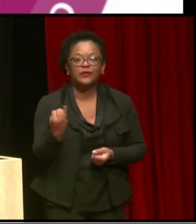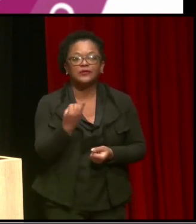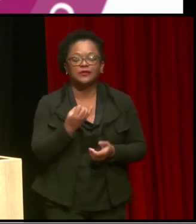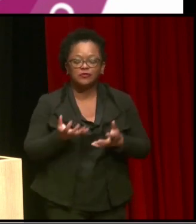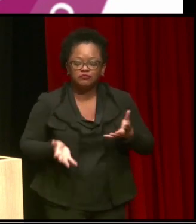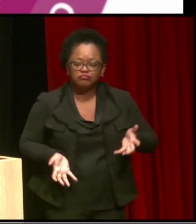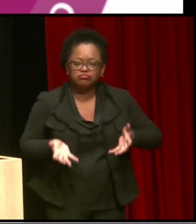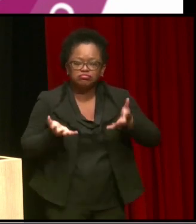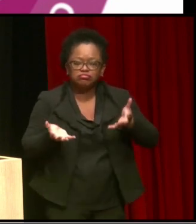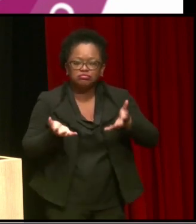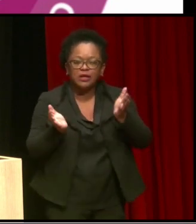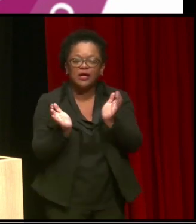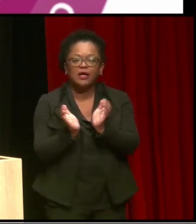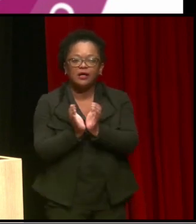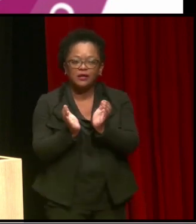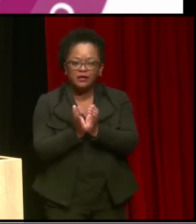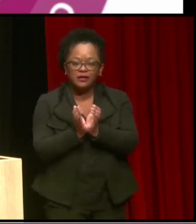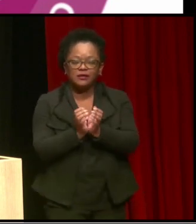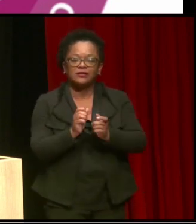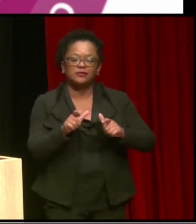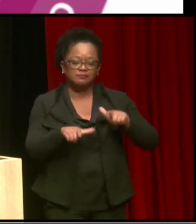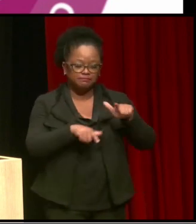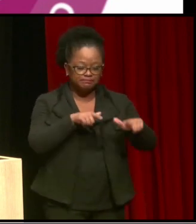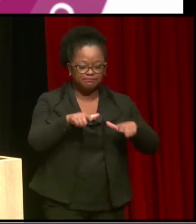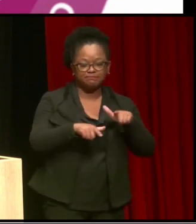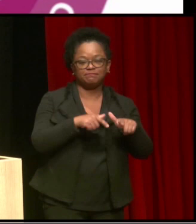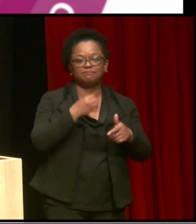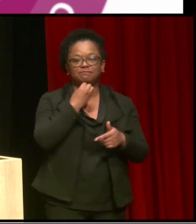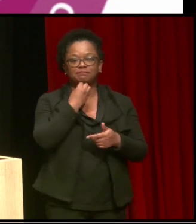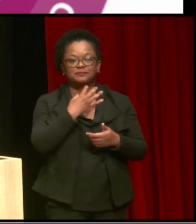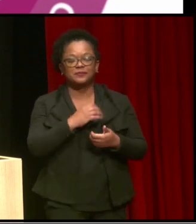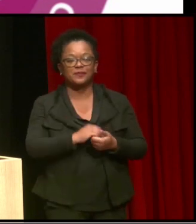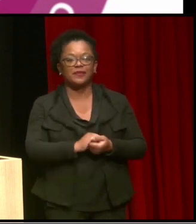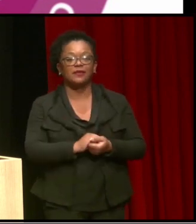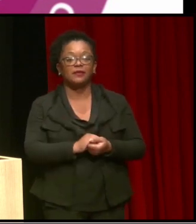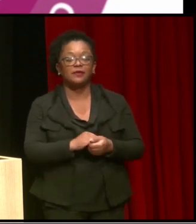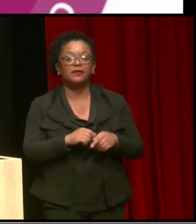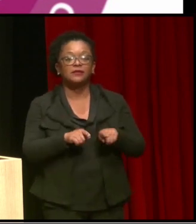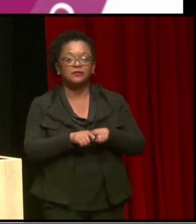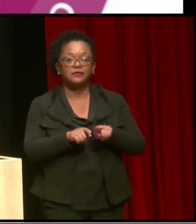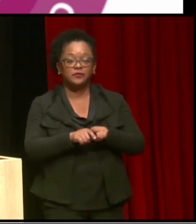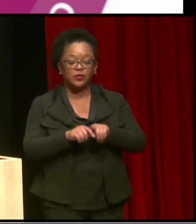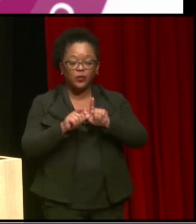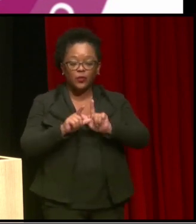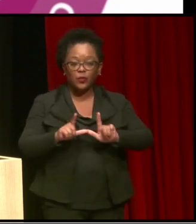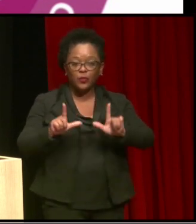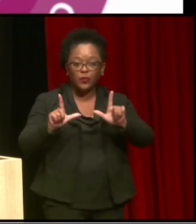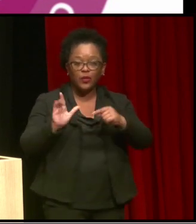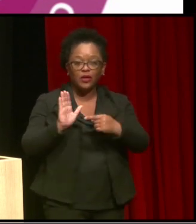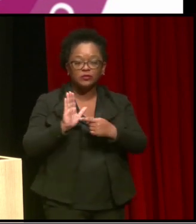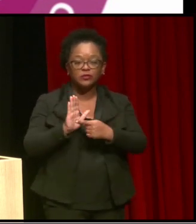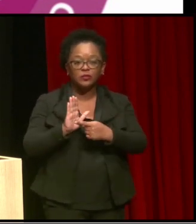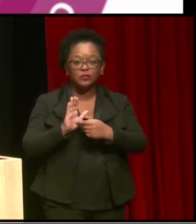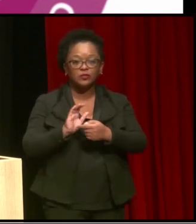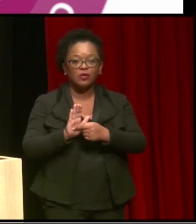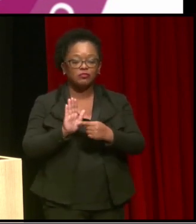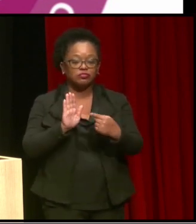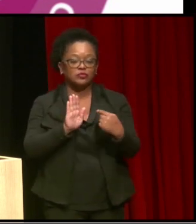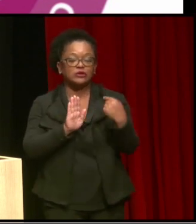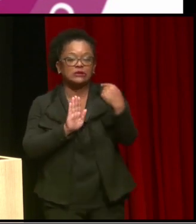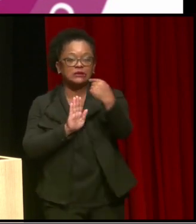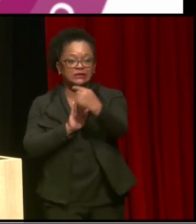Tem um quadro que a gente usa muito na Sociedade Bíblica para explicar o trabalho, que é esse aqui, o ciclo de vida da